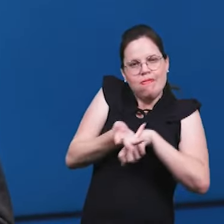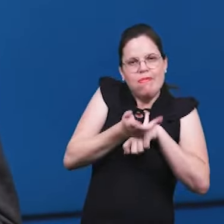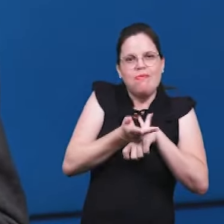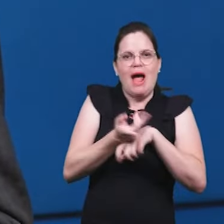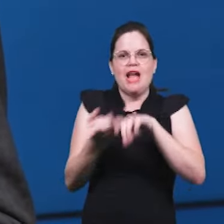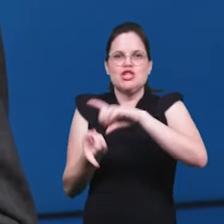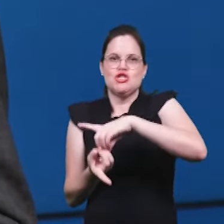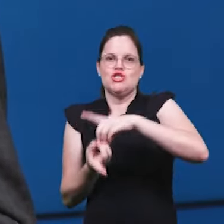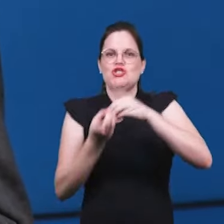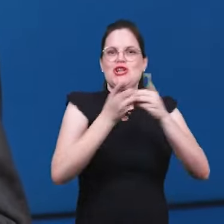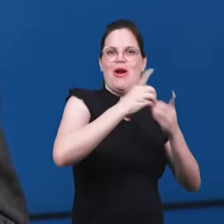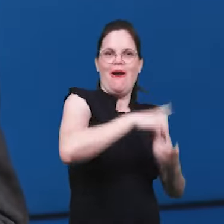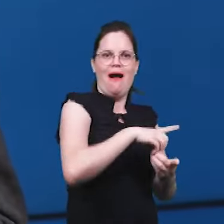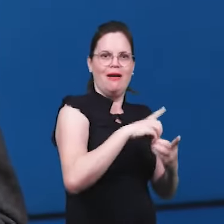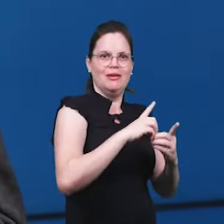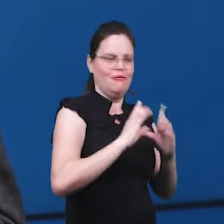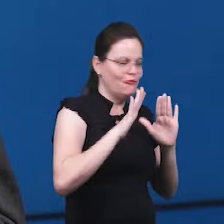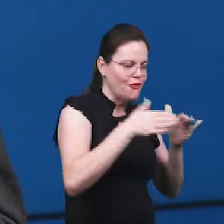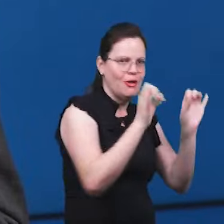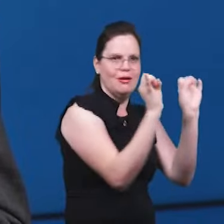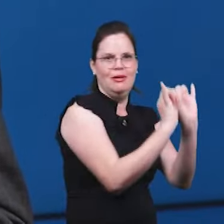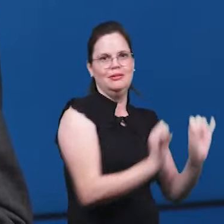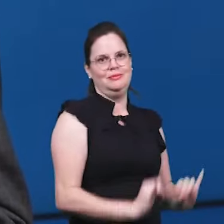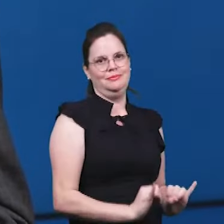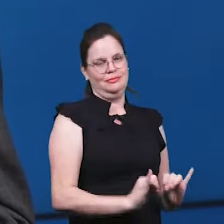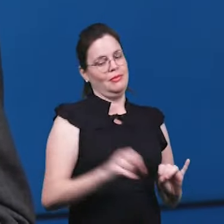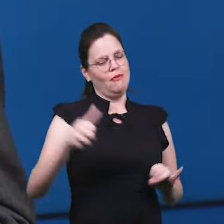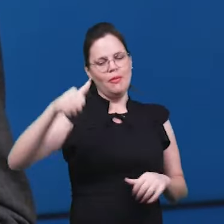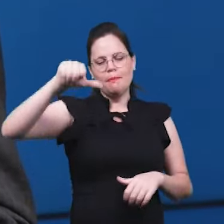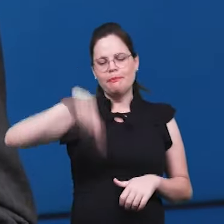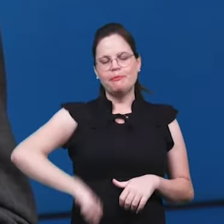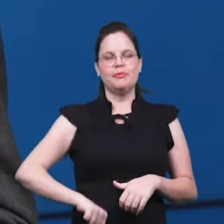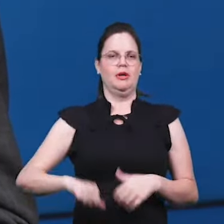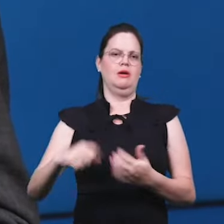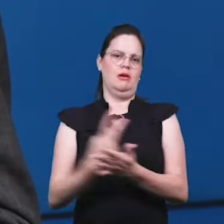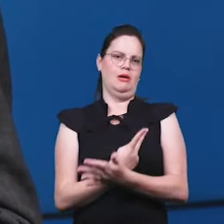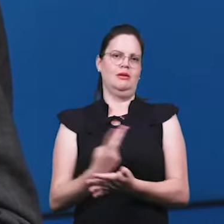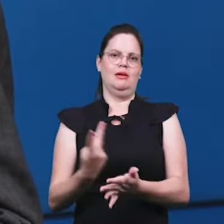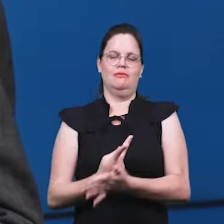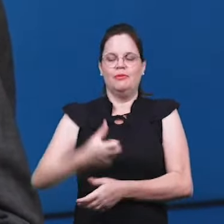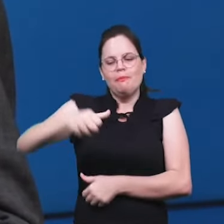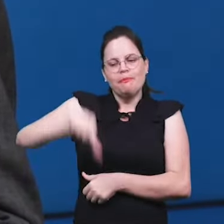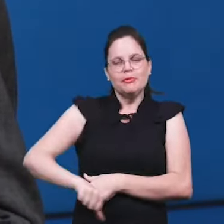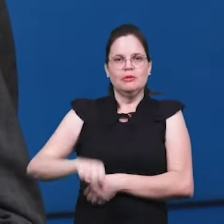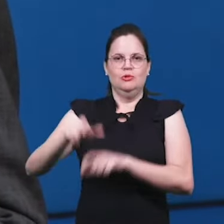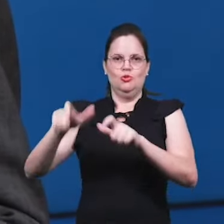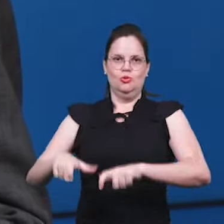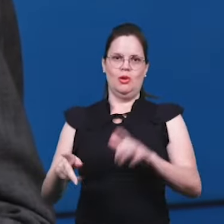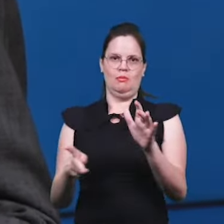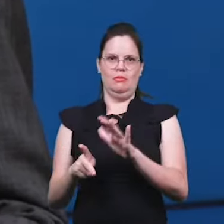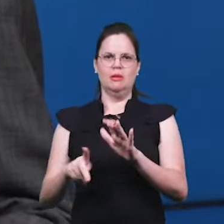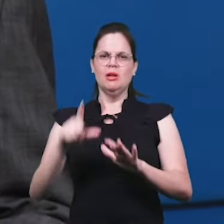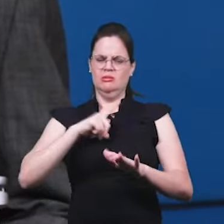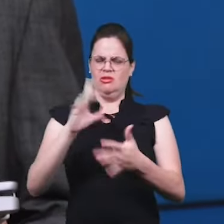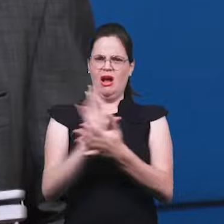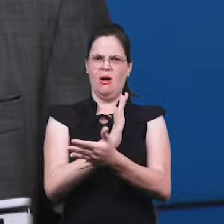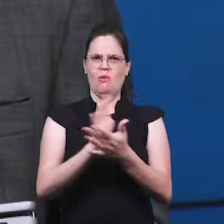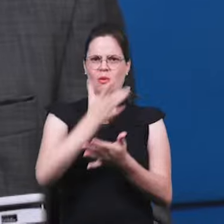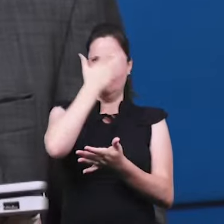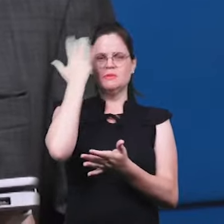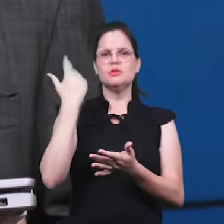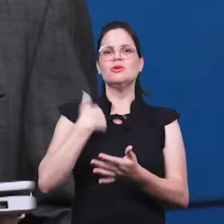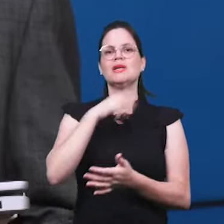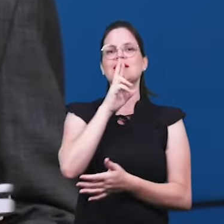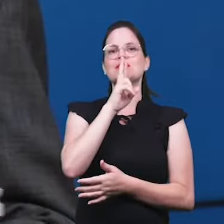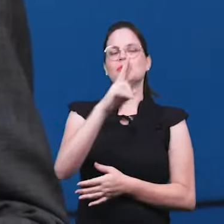essa troca, né? E foi o maior erro cometido pela igreja de Pérgamo, foi exatamente isso. Algumas pessoas até achavam que a resposta